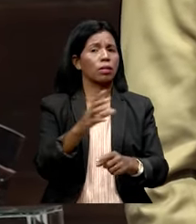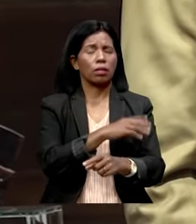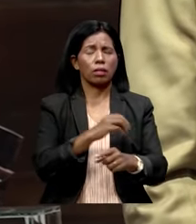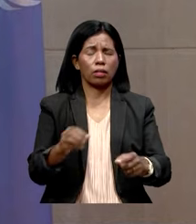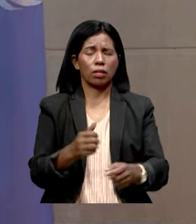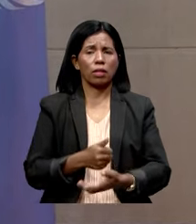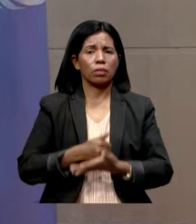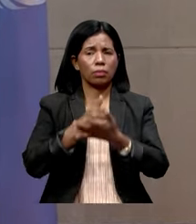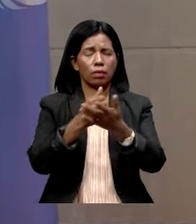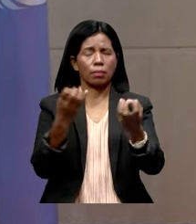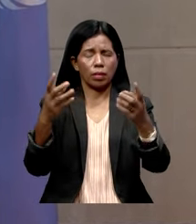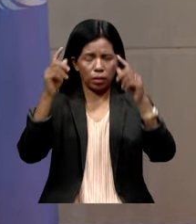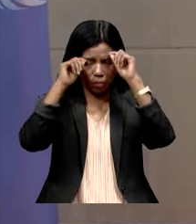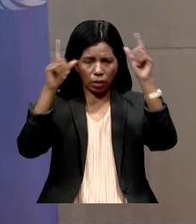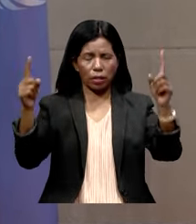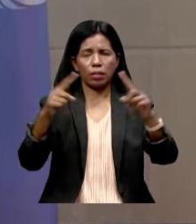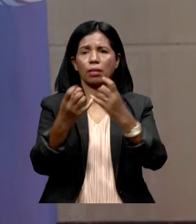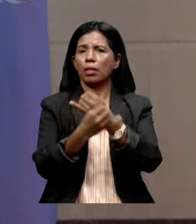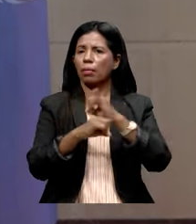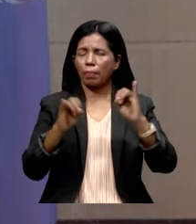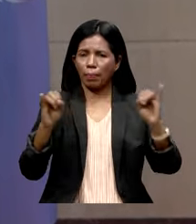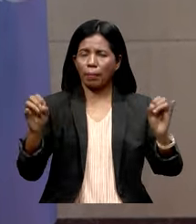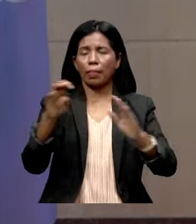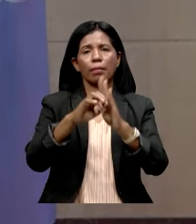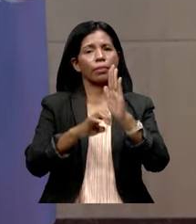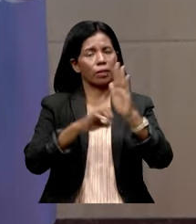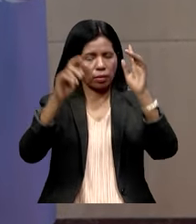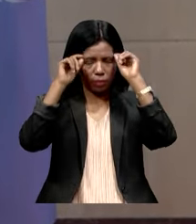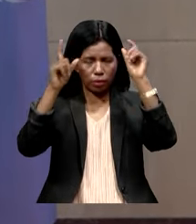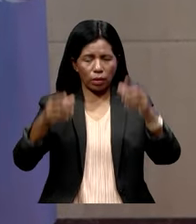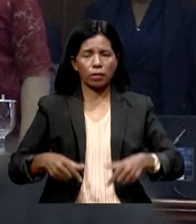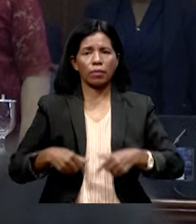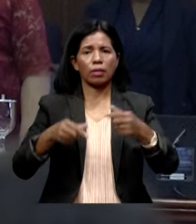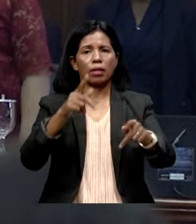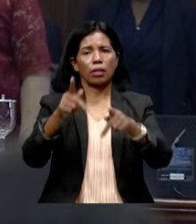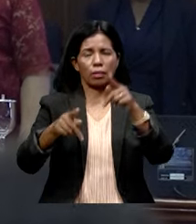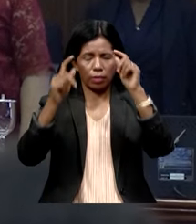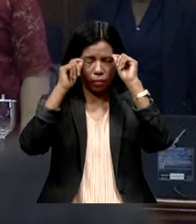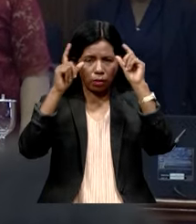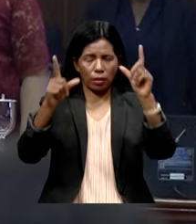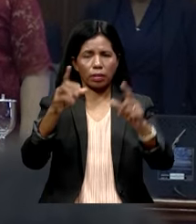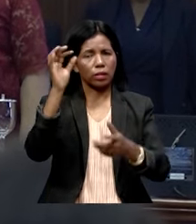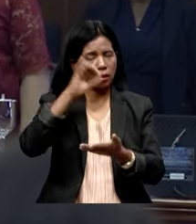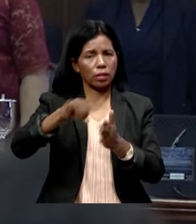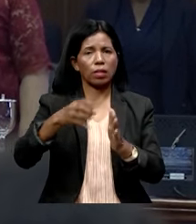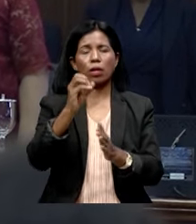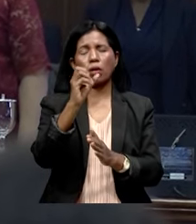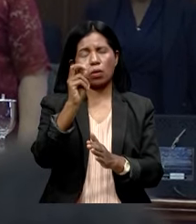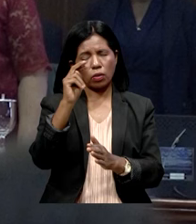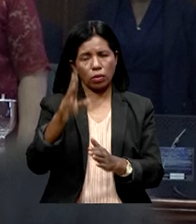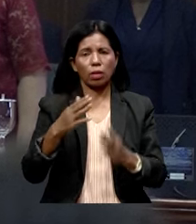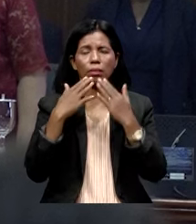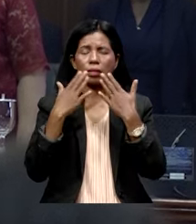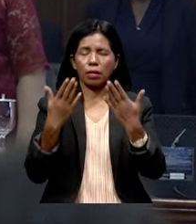na luta para a independência. Além de né, Estado Timor-Leste Mos atribui cidadania timorense para secretário-geral ONU, no dar